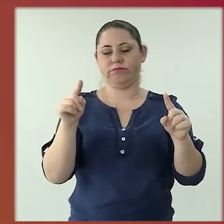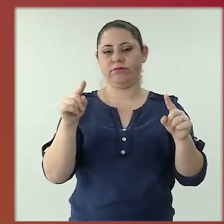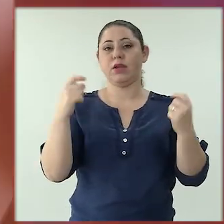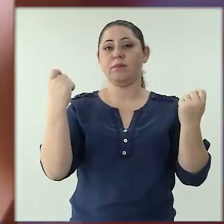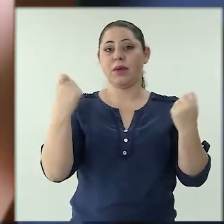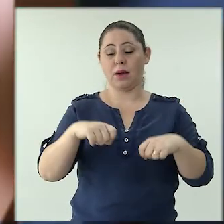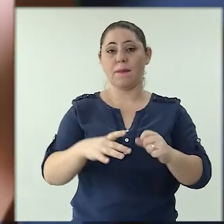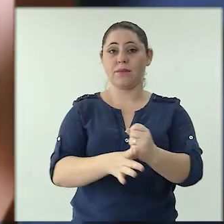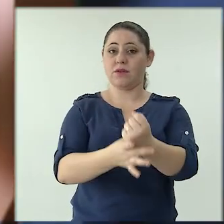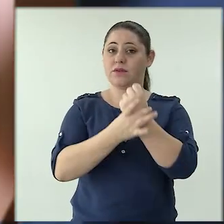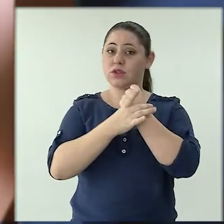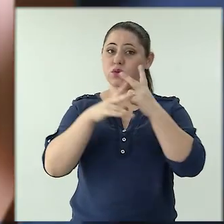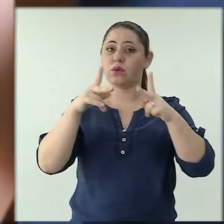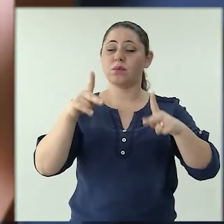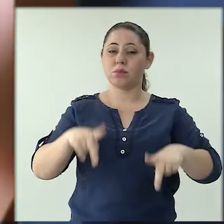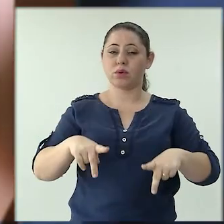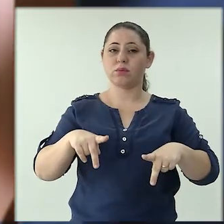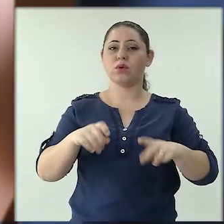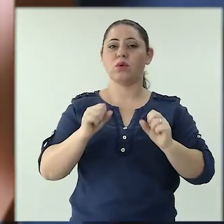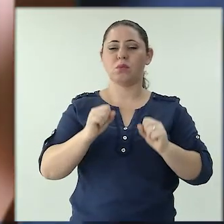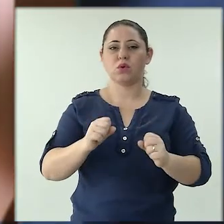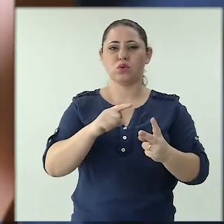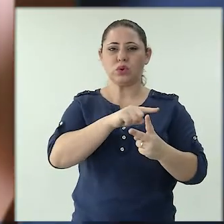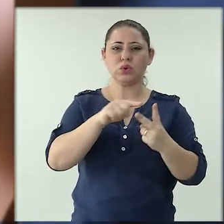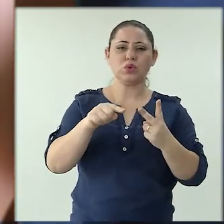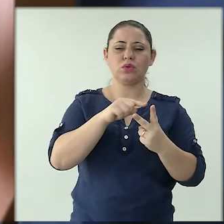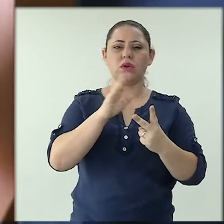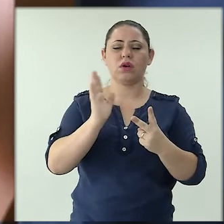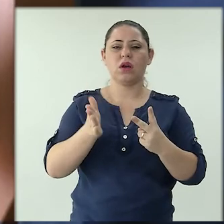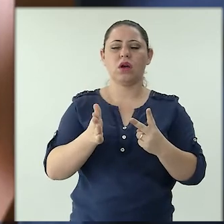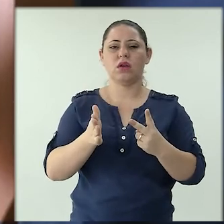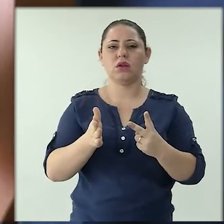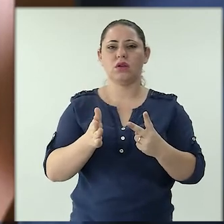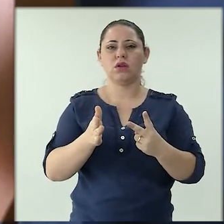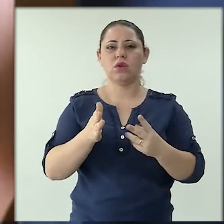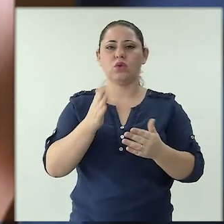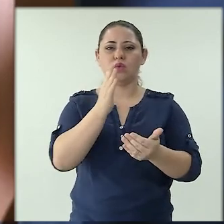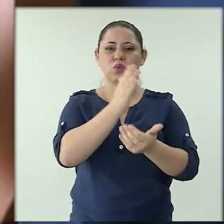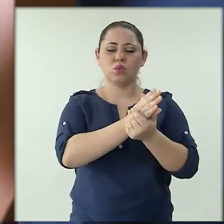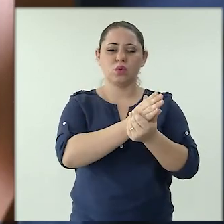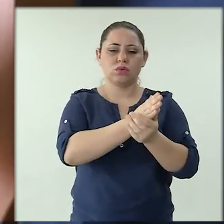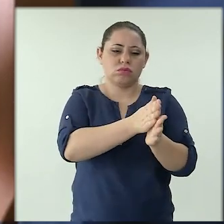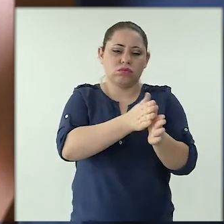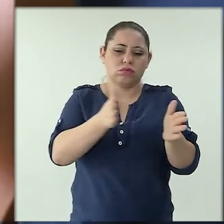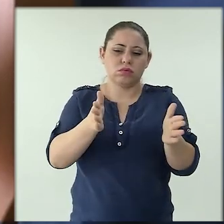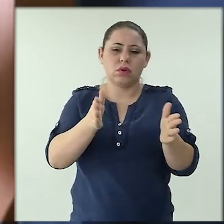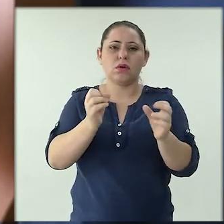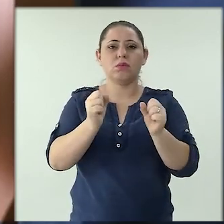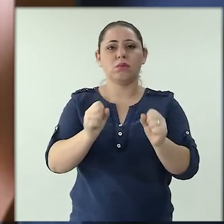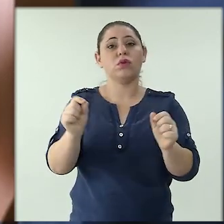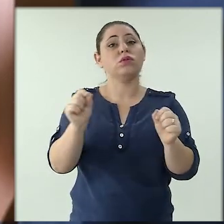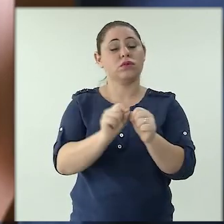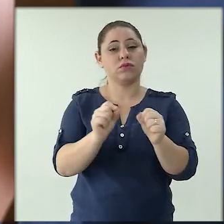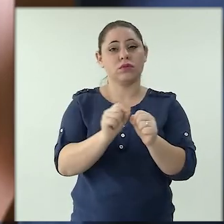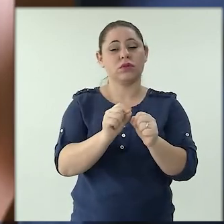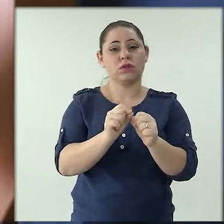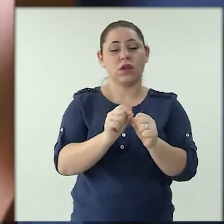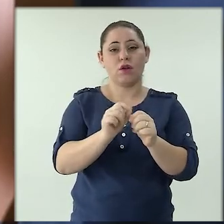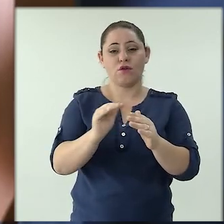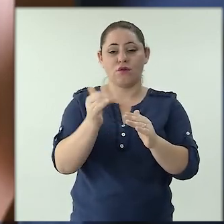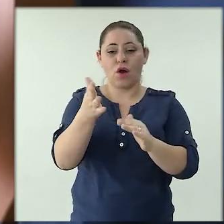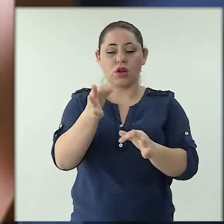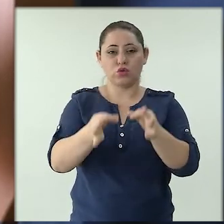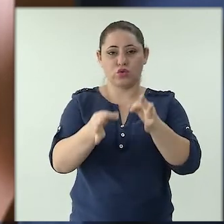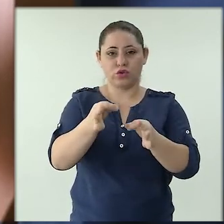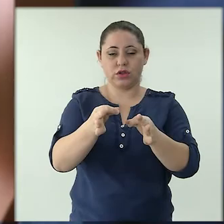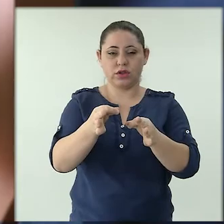pode ser feito por um defensor público. Isso vale para esses outros procedimentos que podem ser feitos de maneira